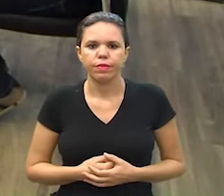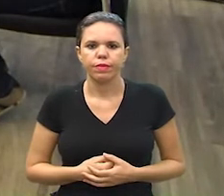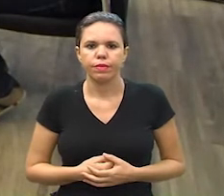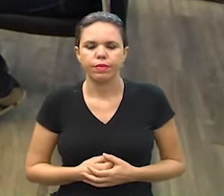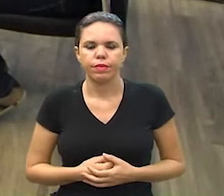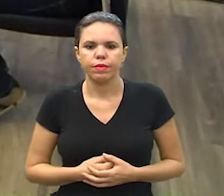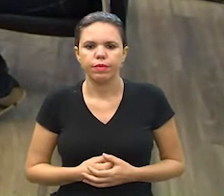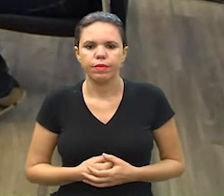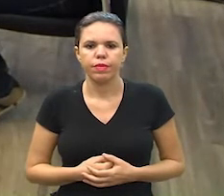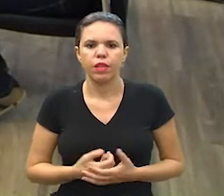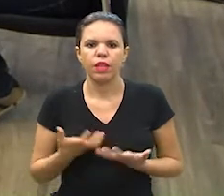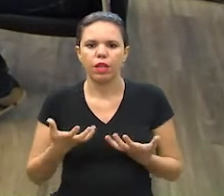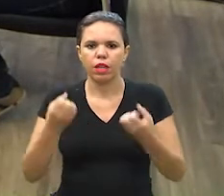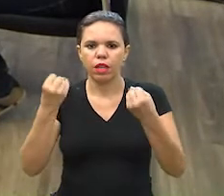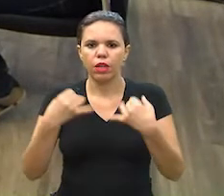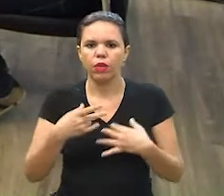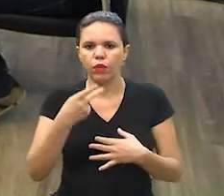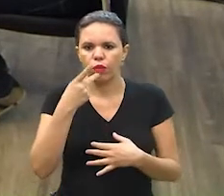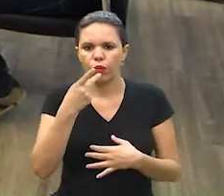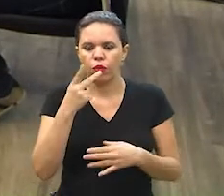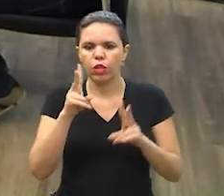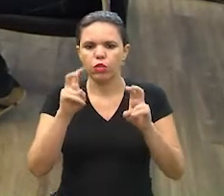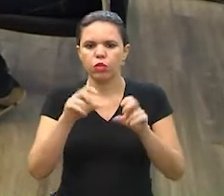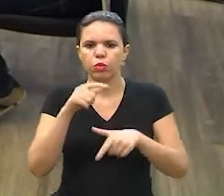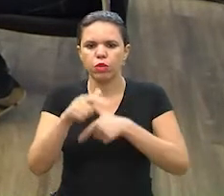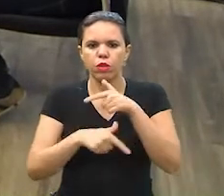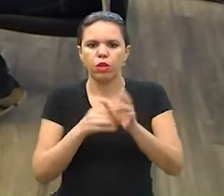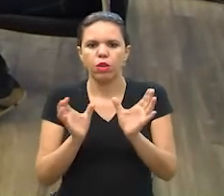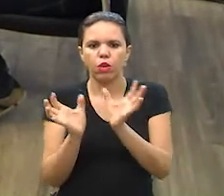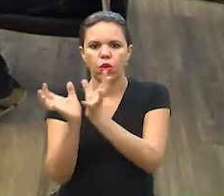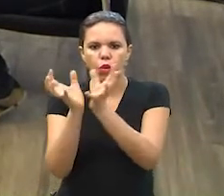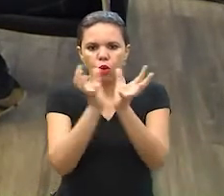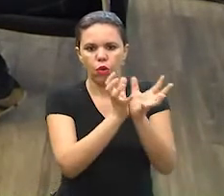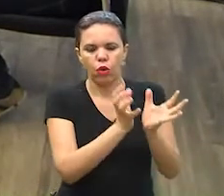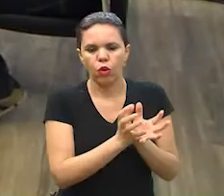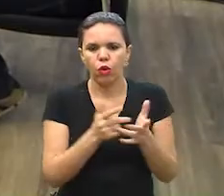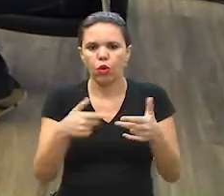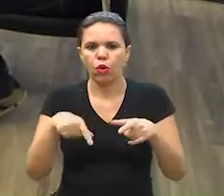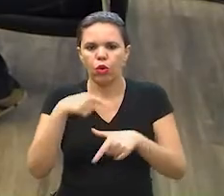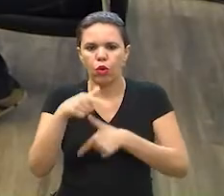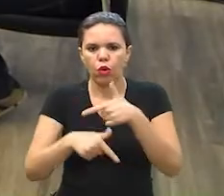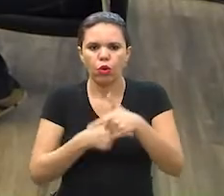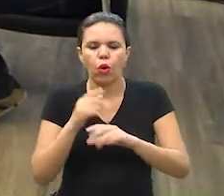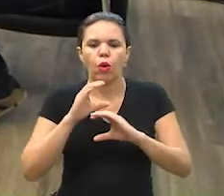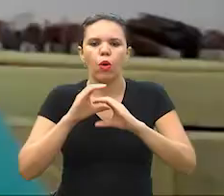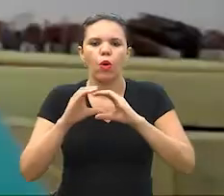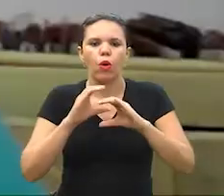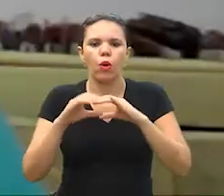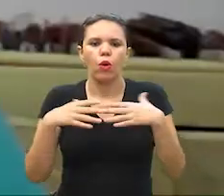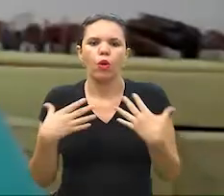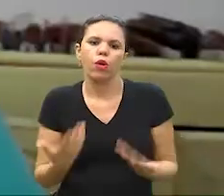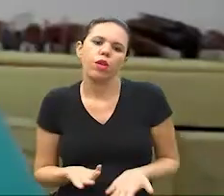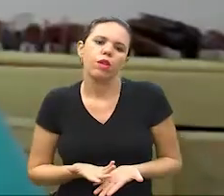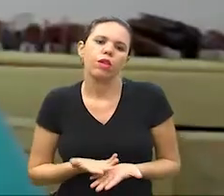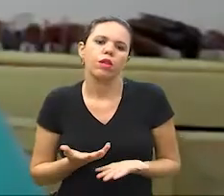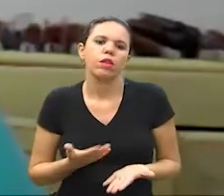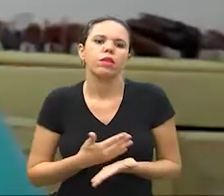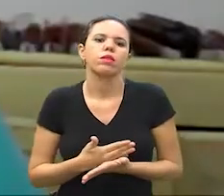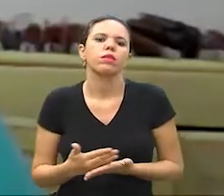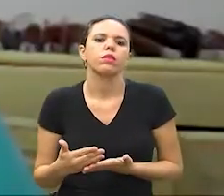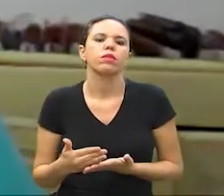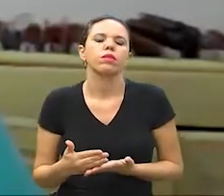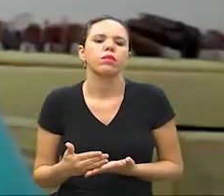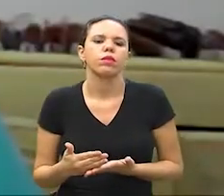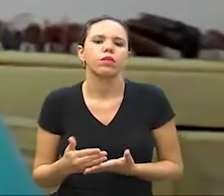Eu queria nesse bloco comentar sobre a questão do comitê, nas 3 esferas, e também sobre comunicação. Então, eu quero iniciar